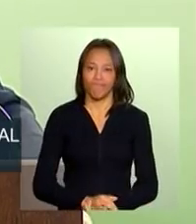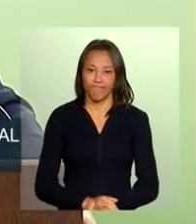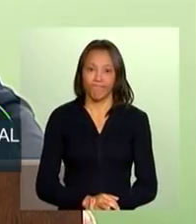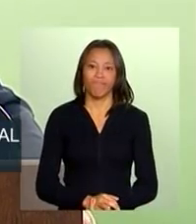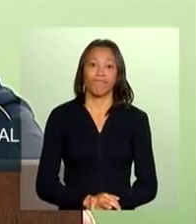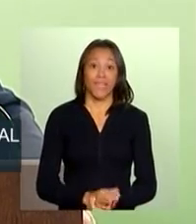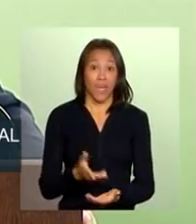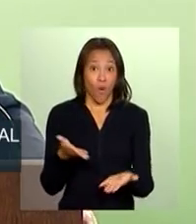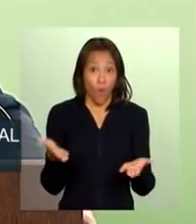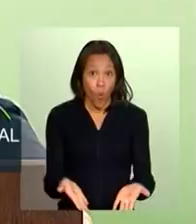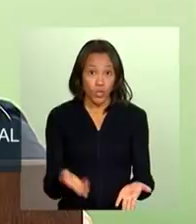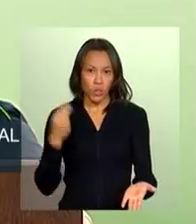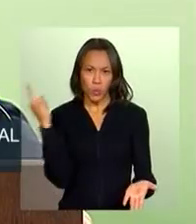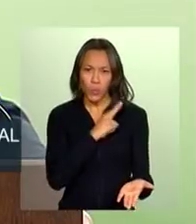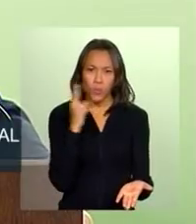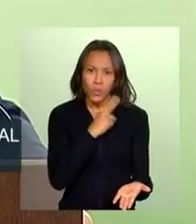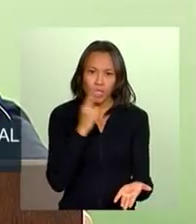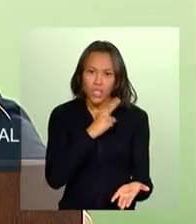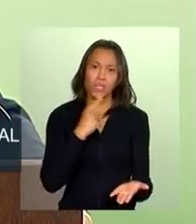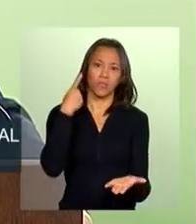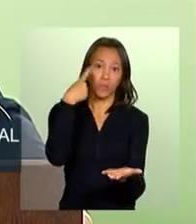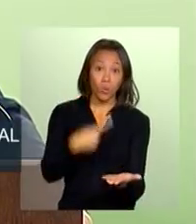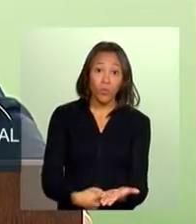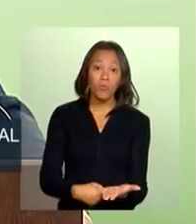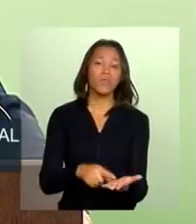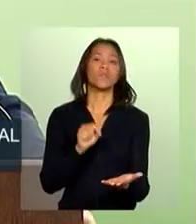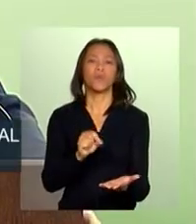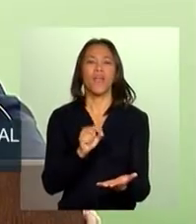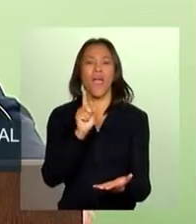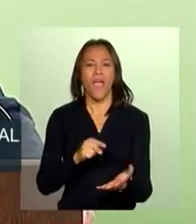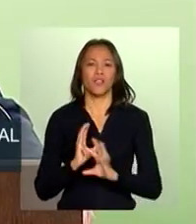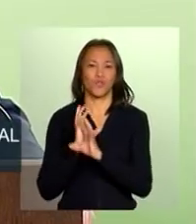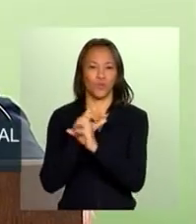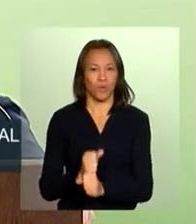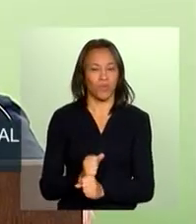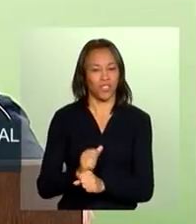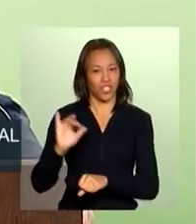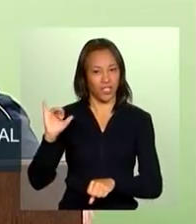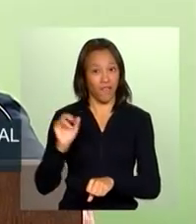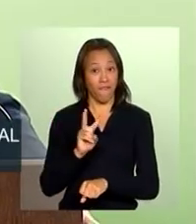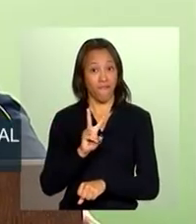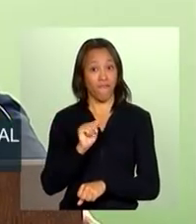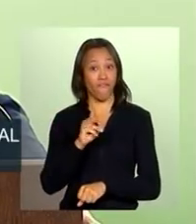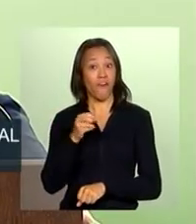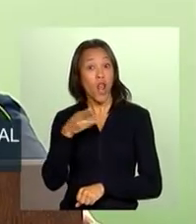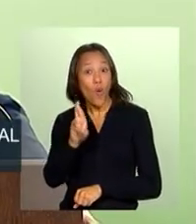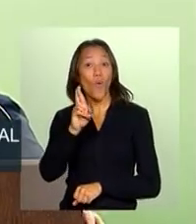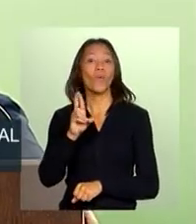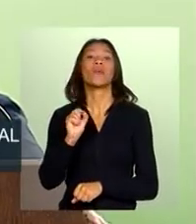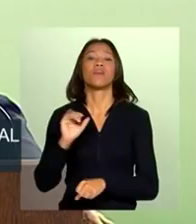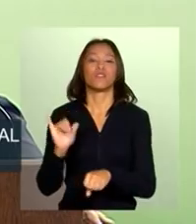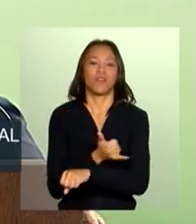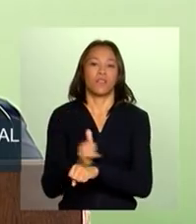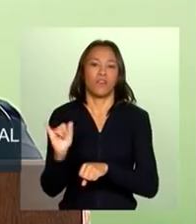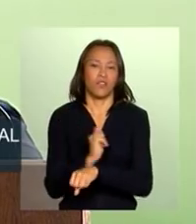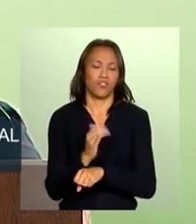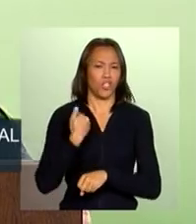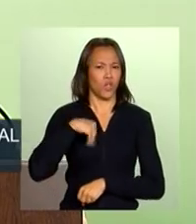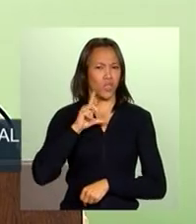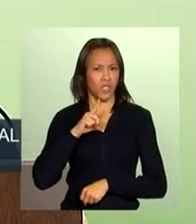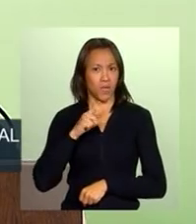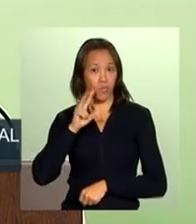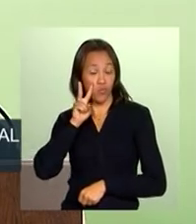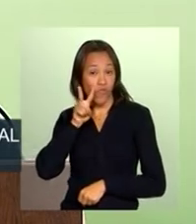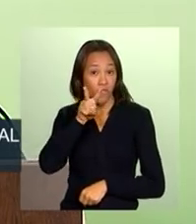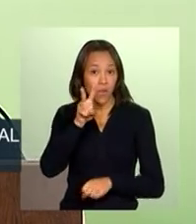Esse caráter de urgência se soma a um valor estratégico para nós que temos uma visão